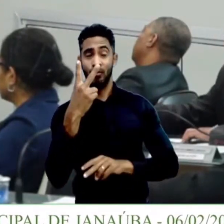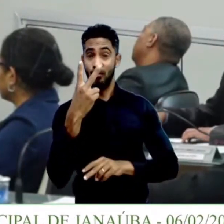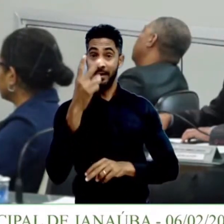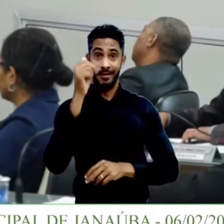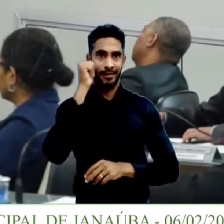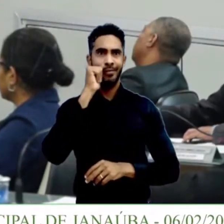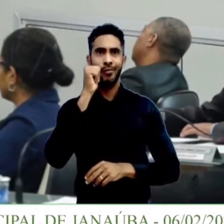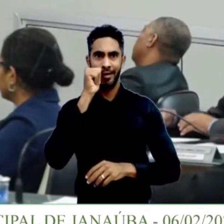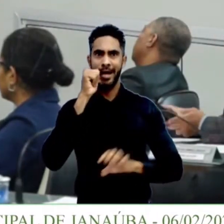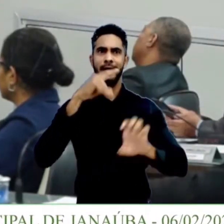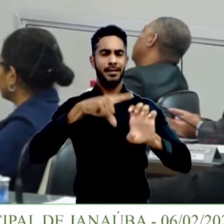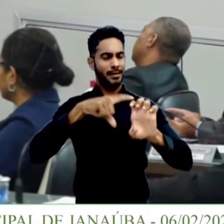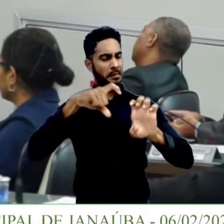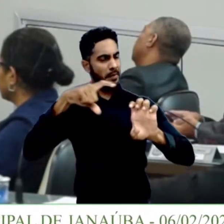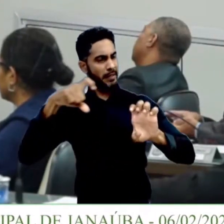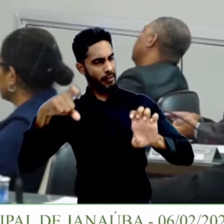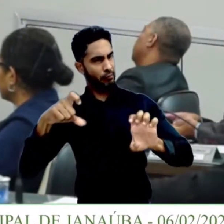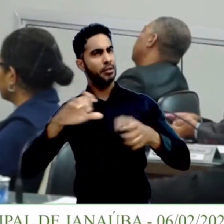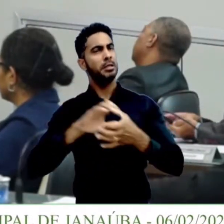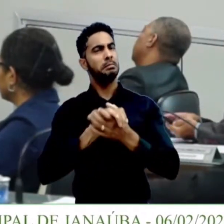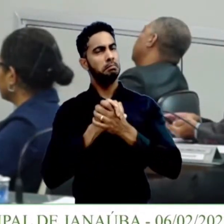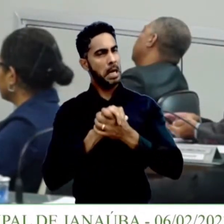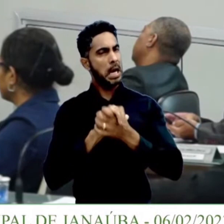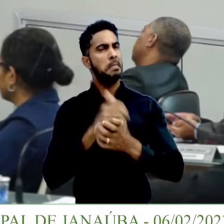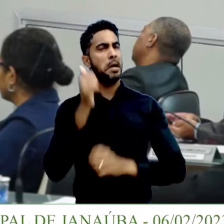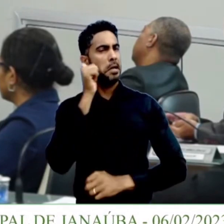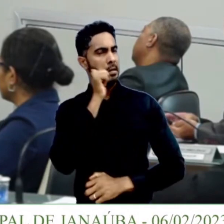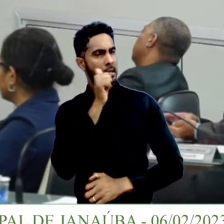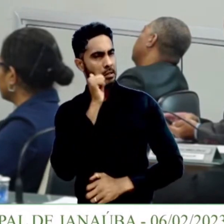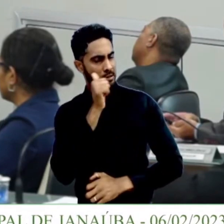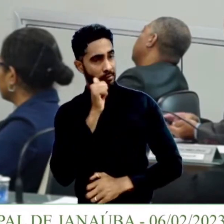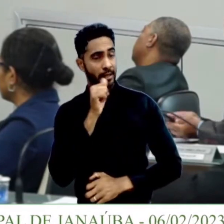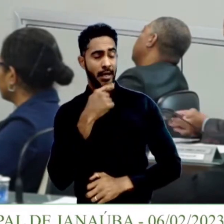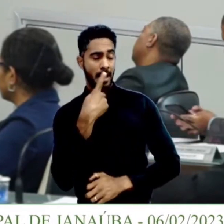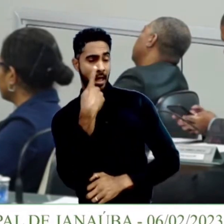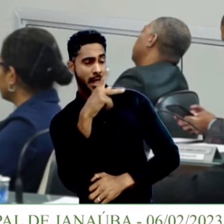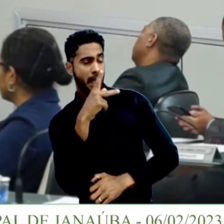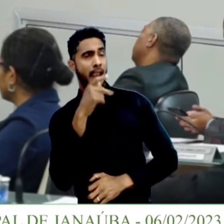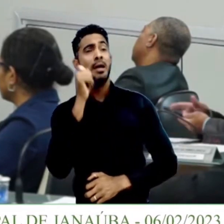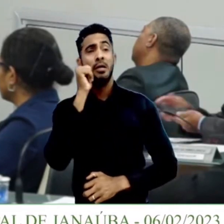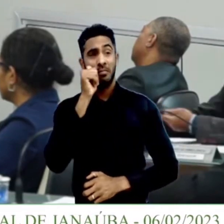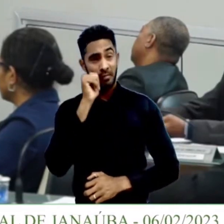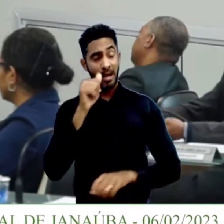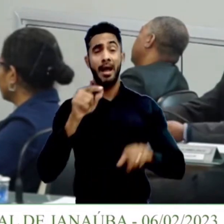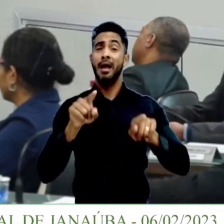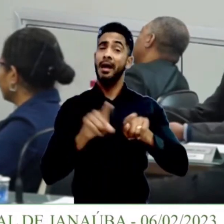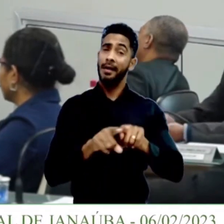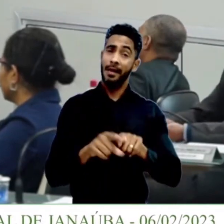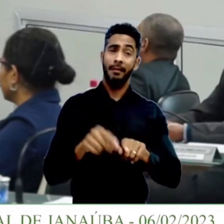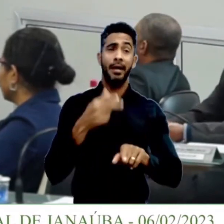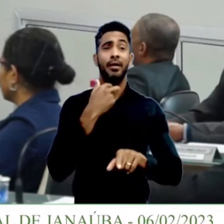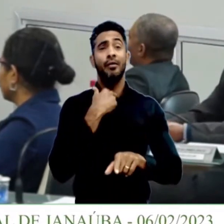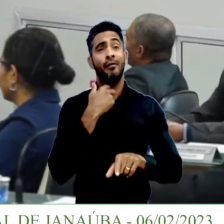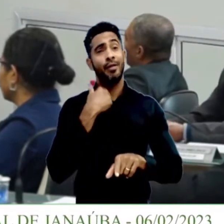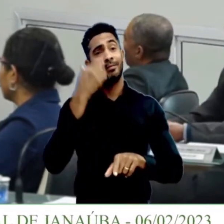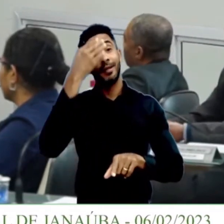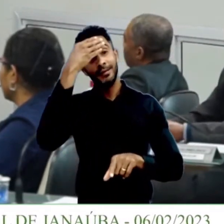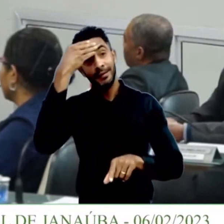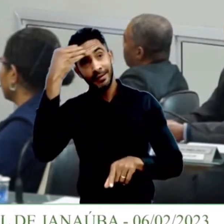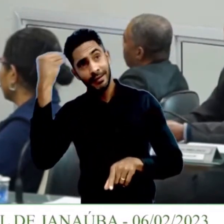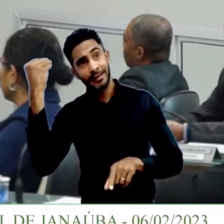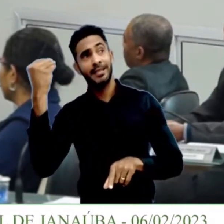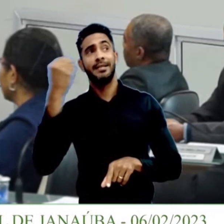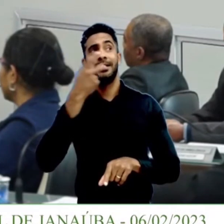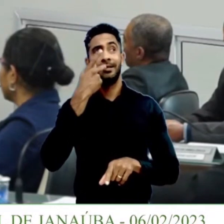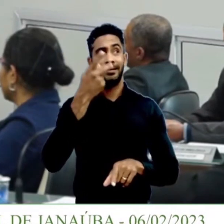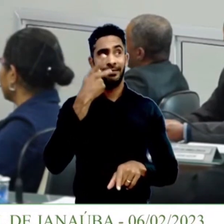mulheres empreendedoras, parabéns para as duas mulheres. Eu, como mulher, também não poderia deixar de passar aqui e deixar